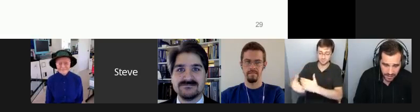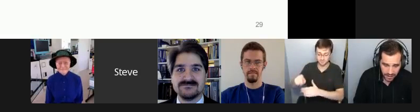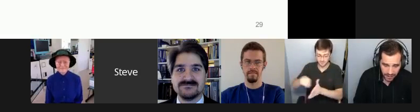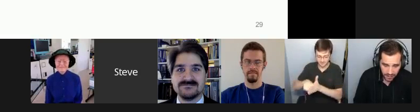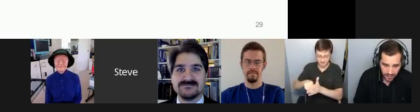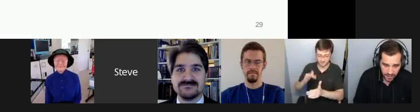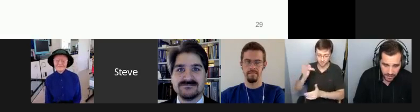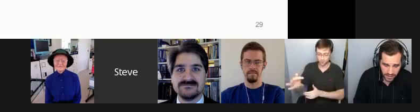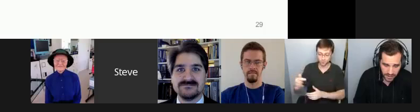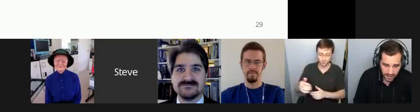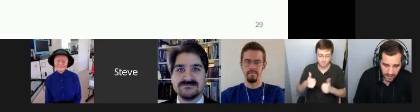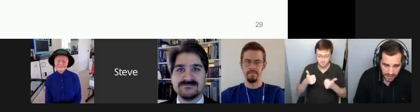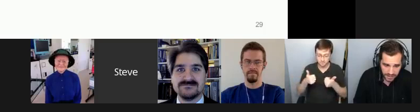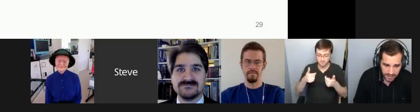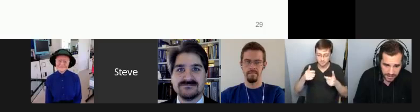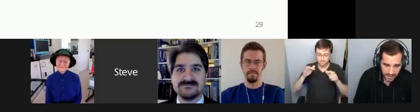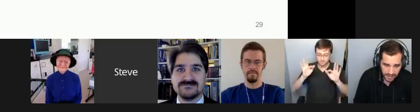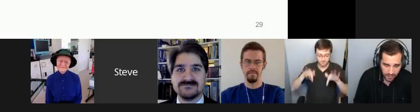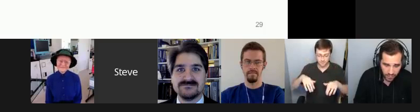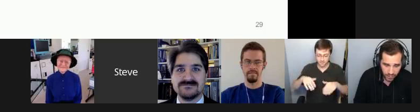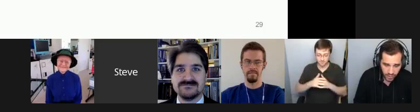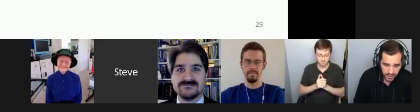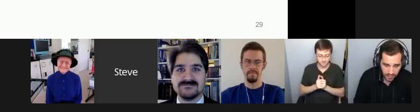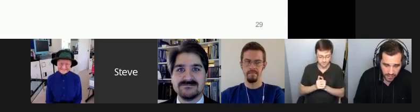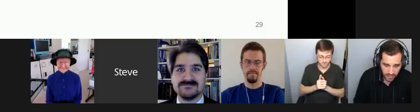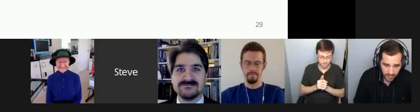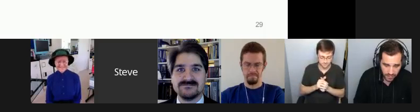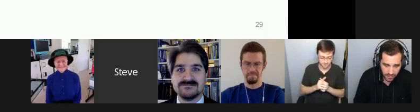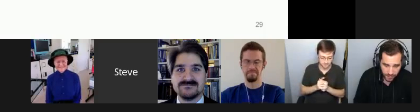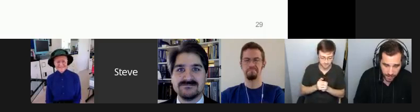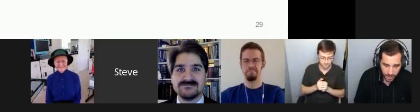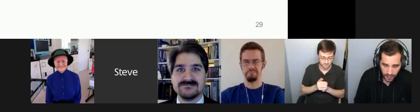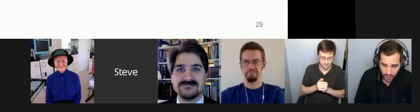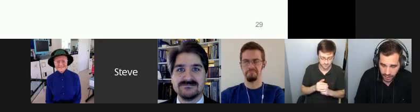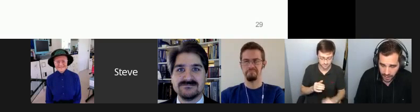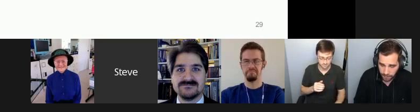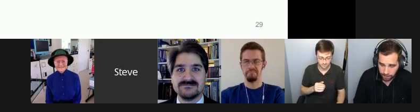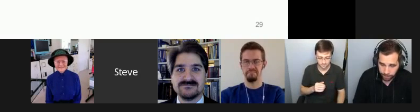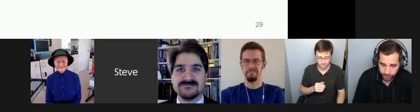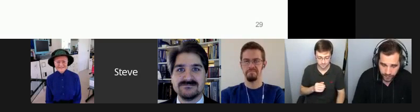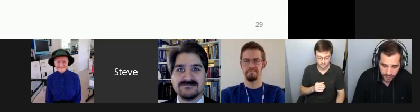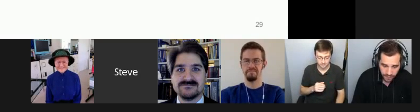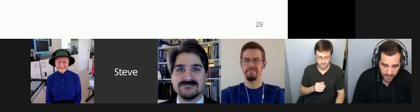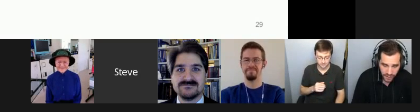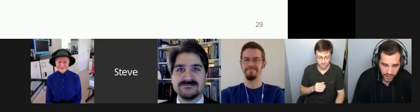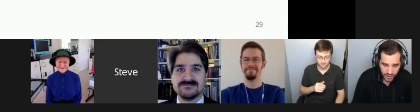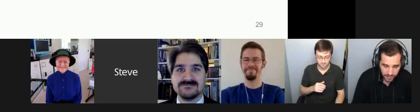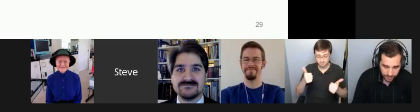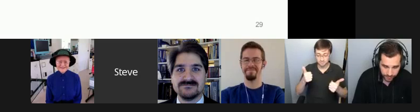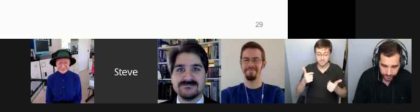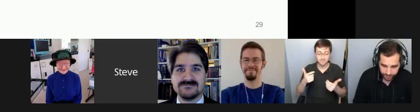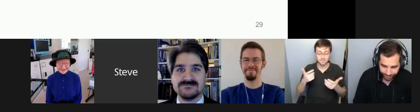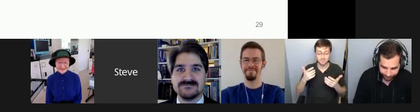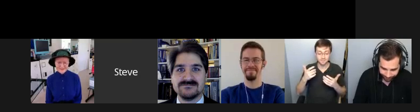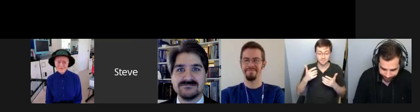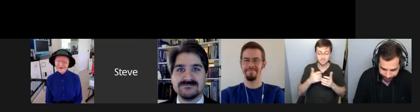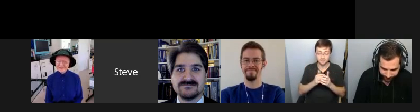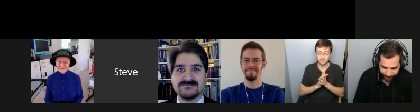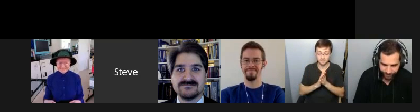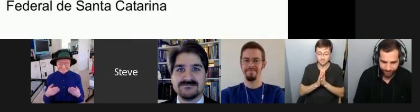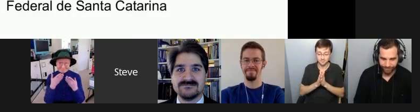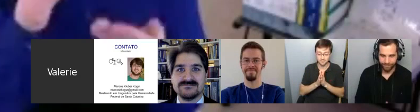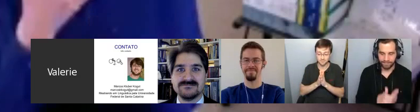sinais, né? Então, nós esperamos que exista essa contribuição dos estudos. Ok, finish.